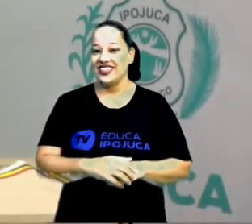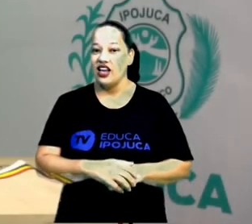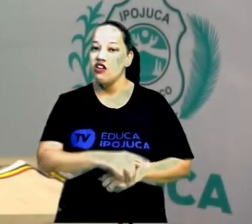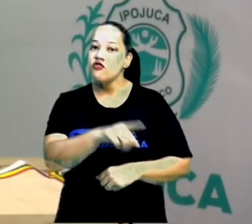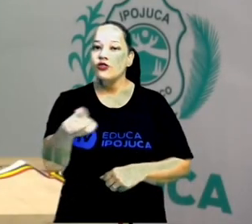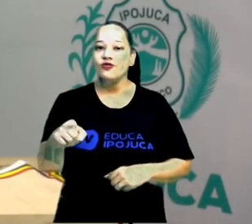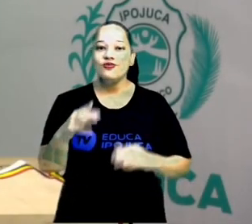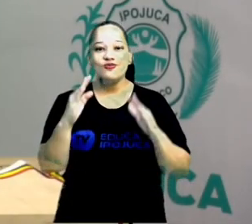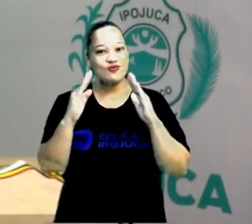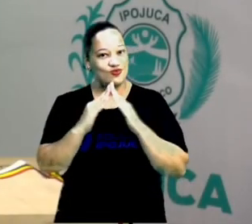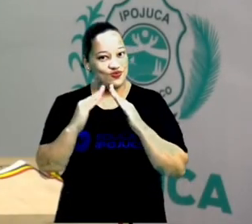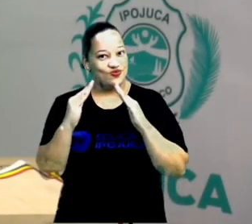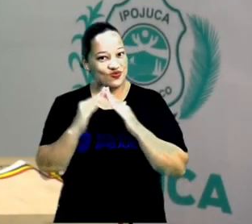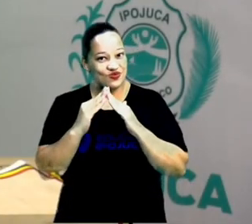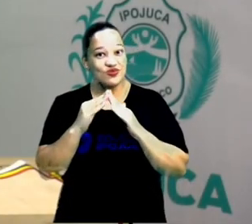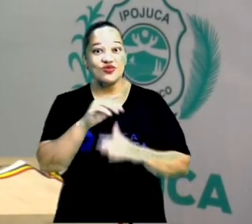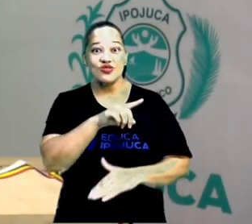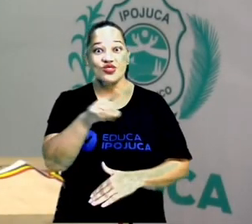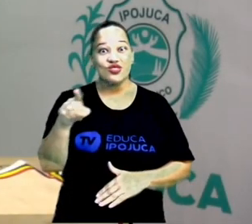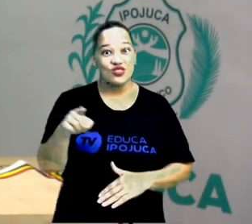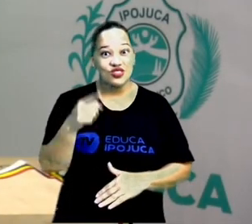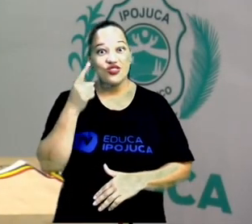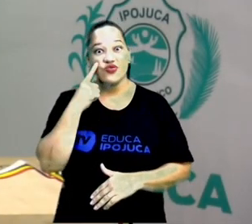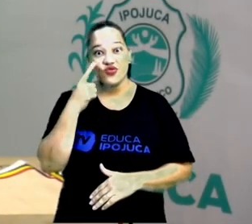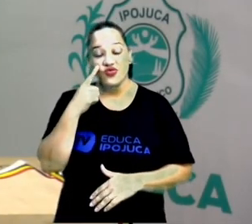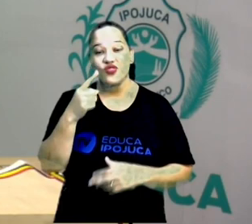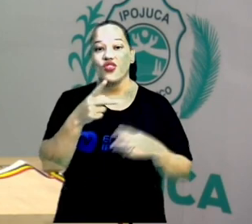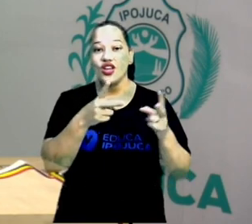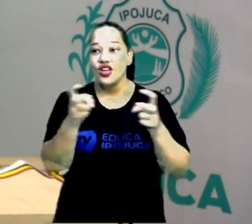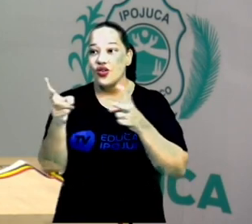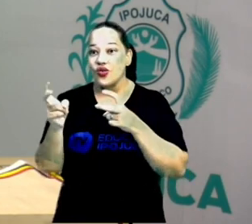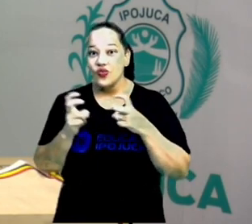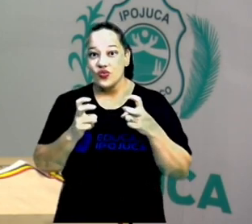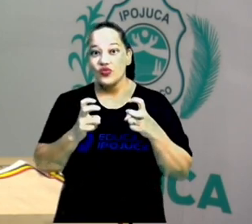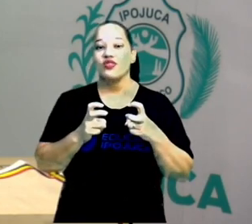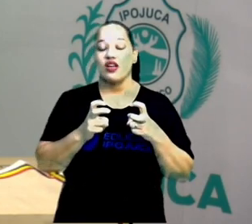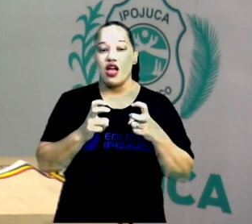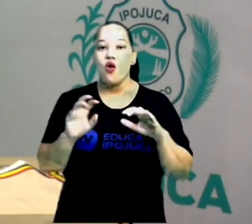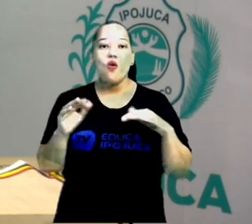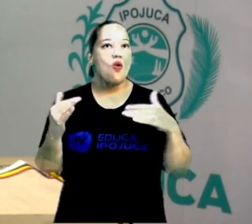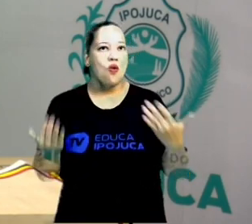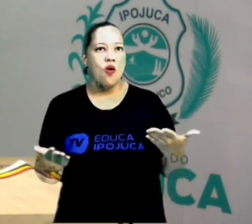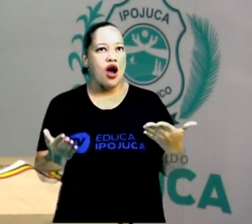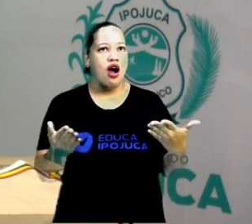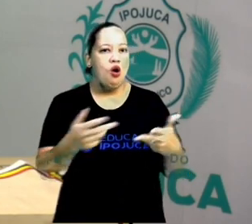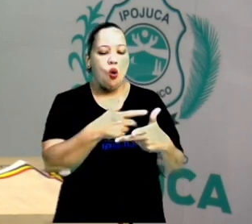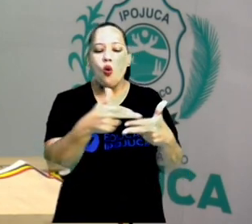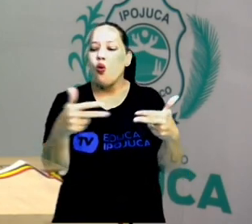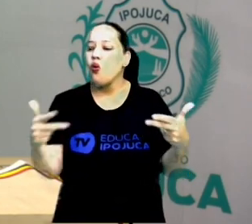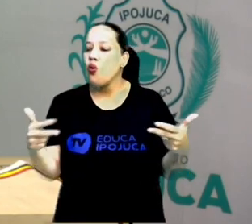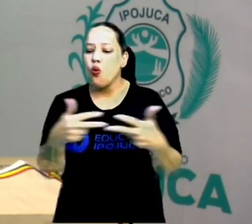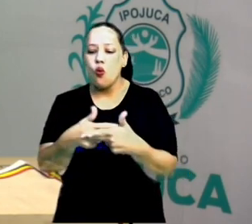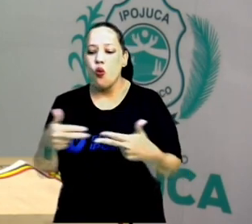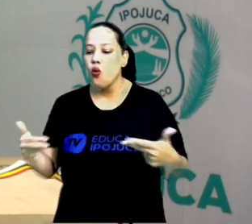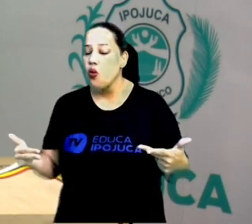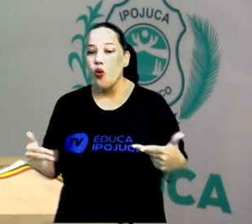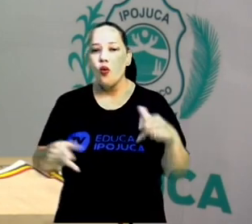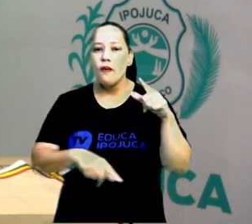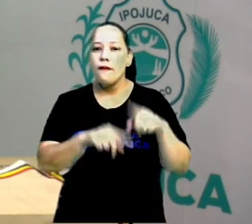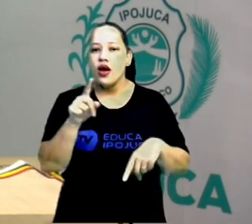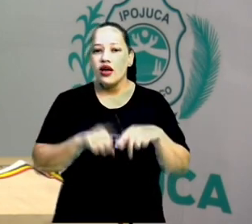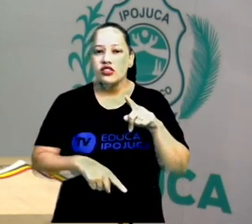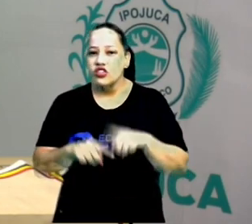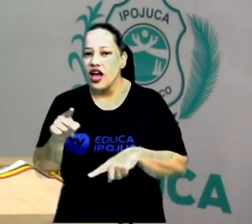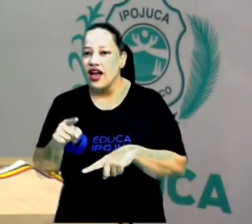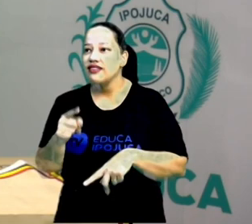da sua casa, vocês irão observar quais objetos se parecem com